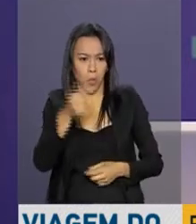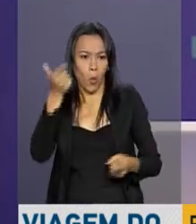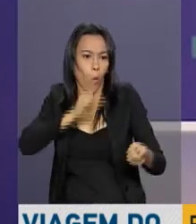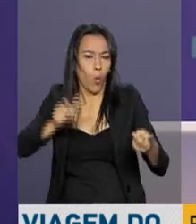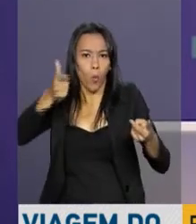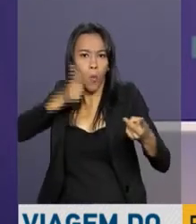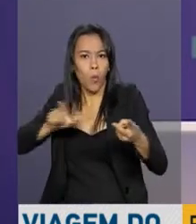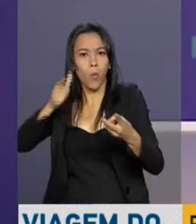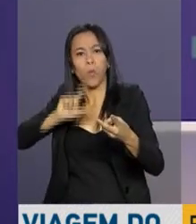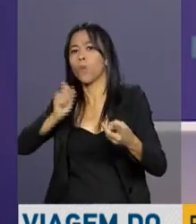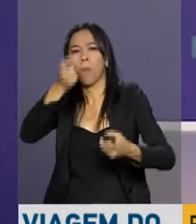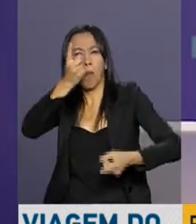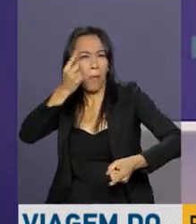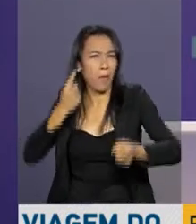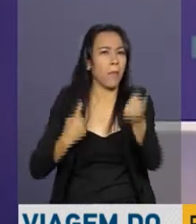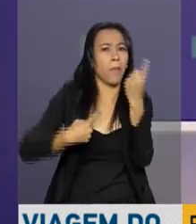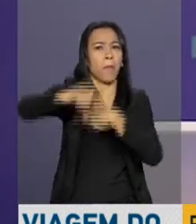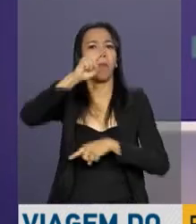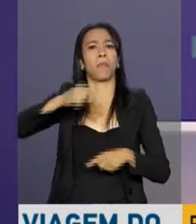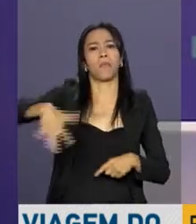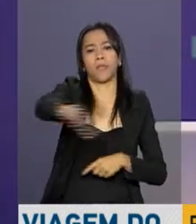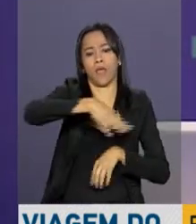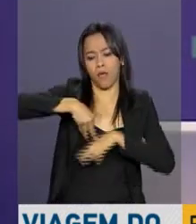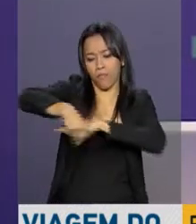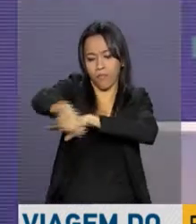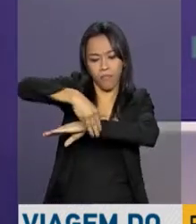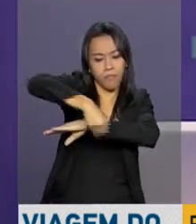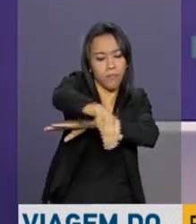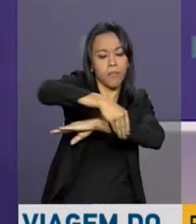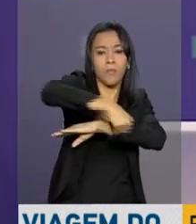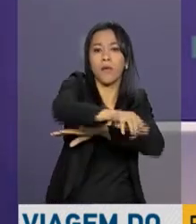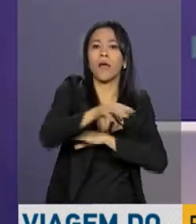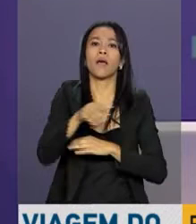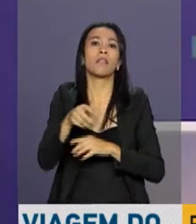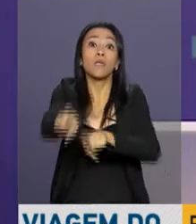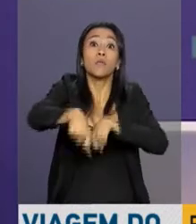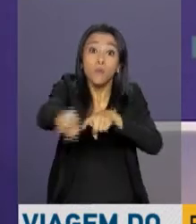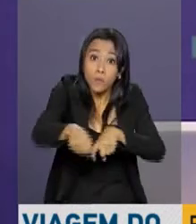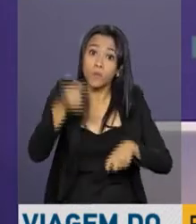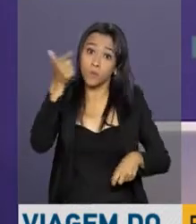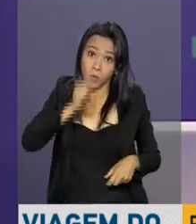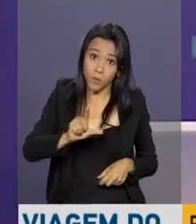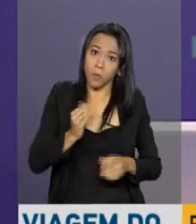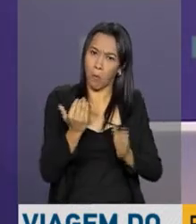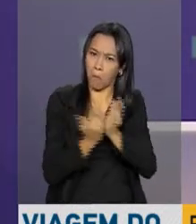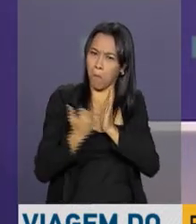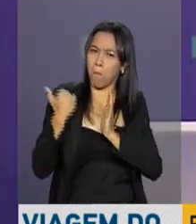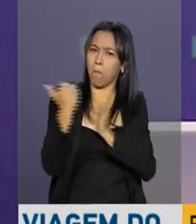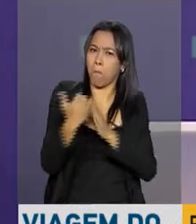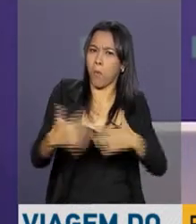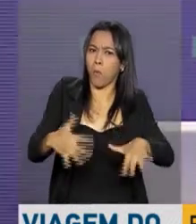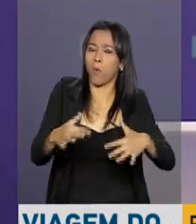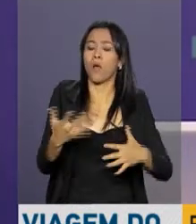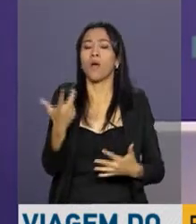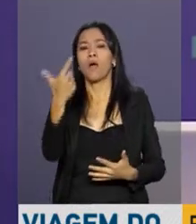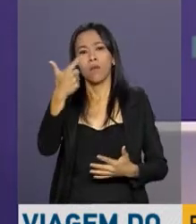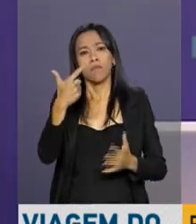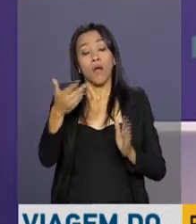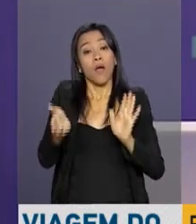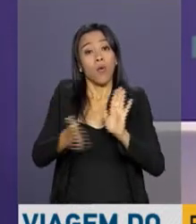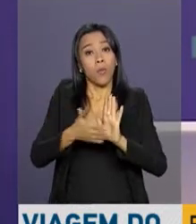safra agrícola. A nossa agenda de reformas, senhoras e senhores,